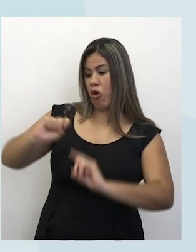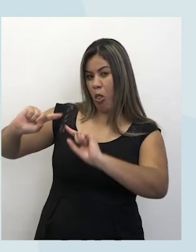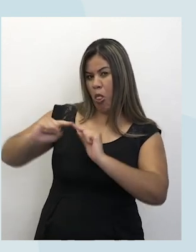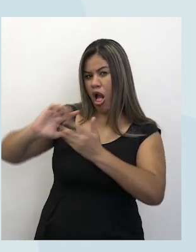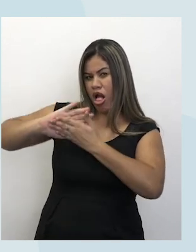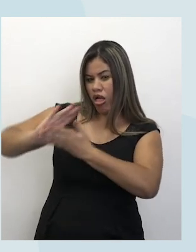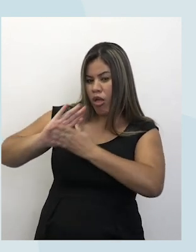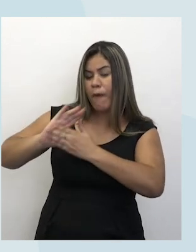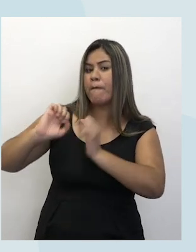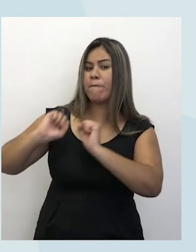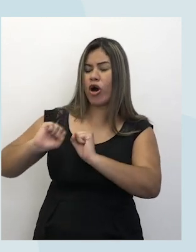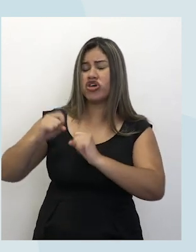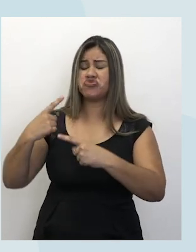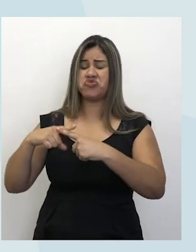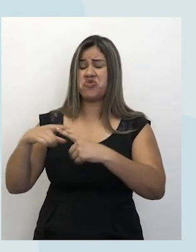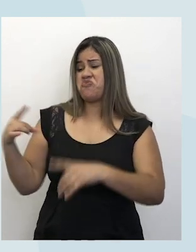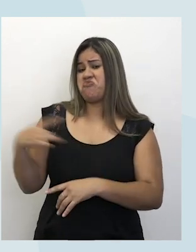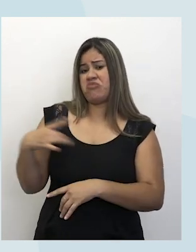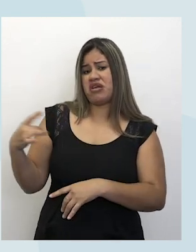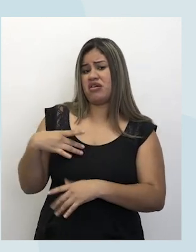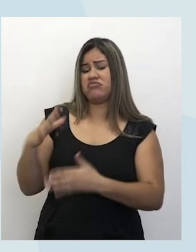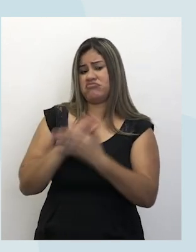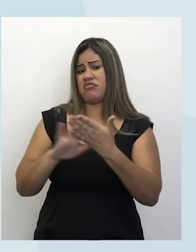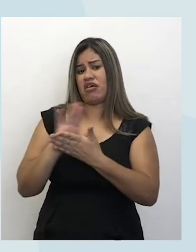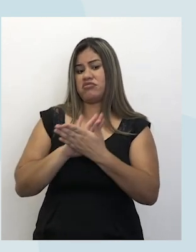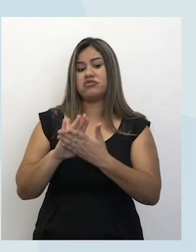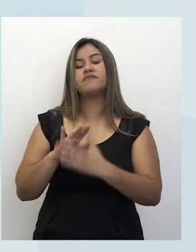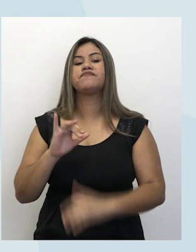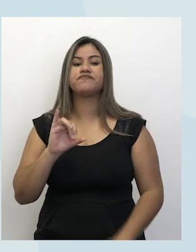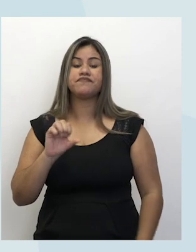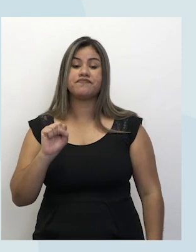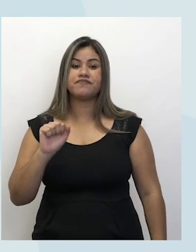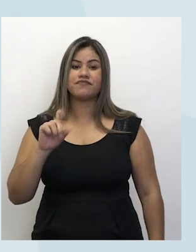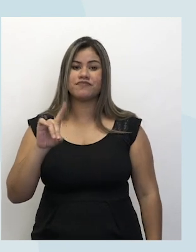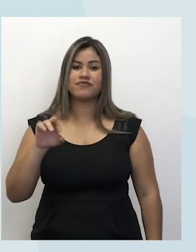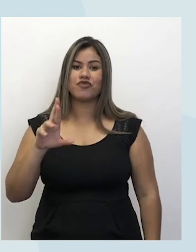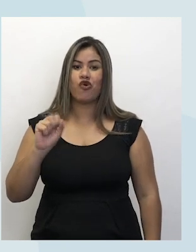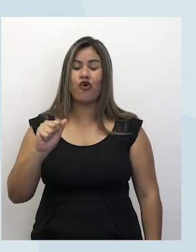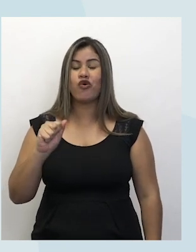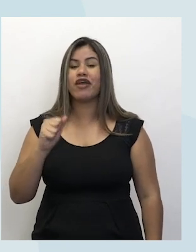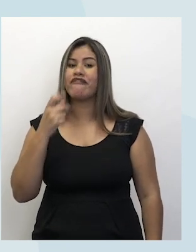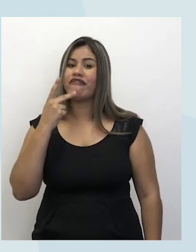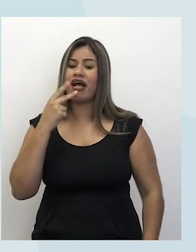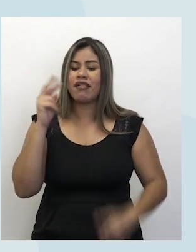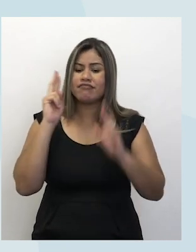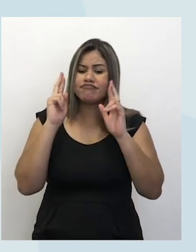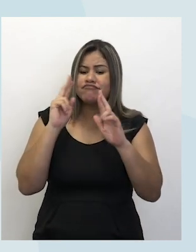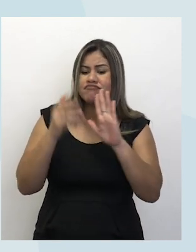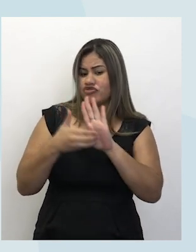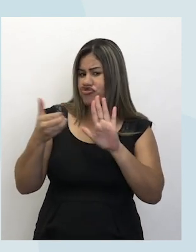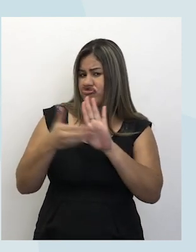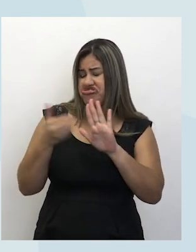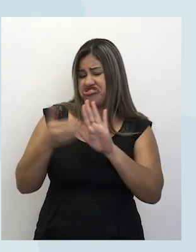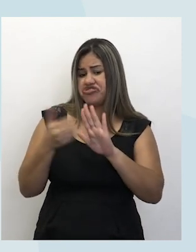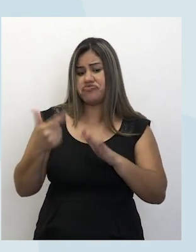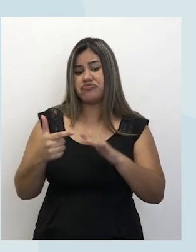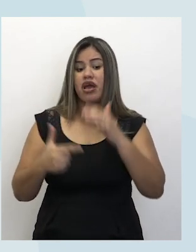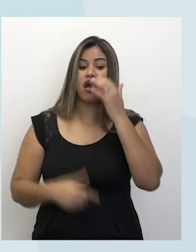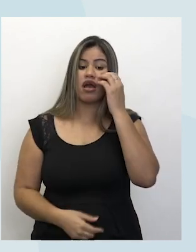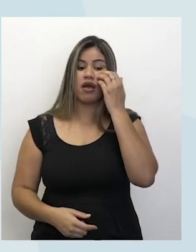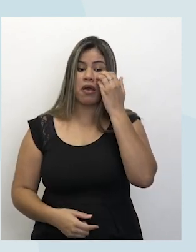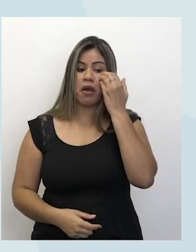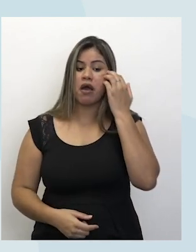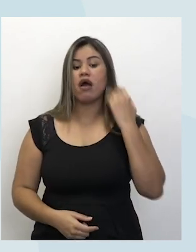né Amanda sofrimento que eu não tenho nada a Isadora fala assim que não tinha e as esperanças dele vamos ver olha só mas